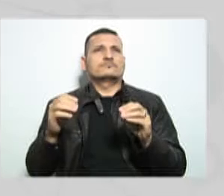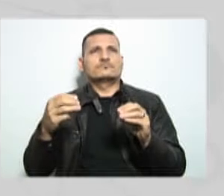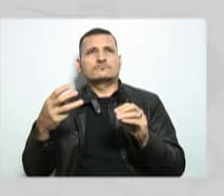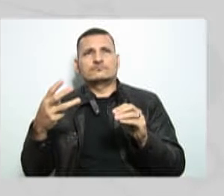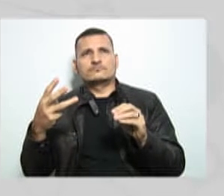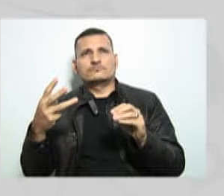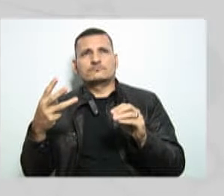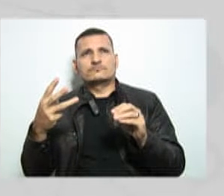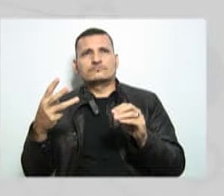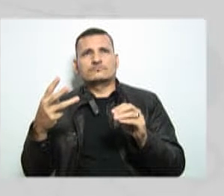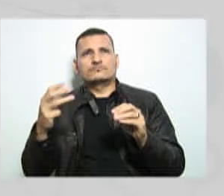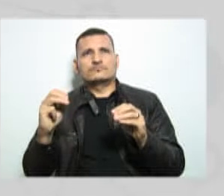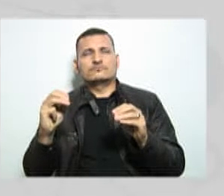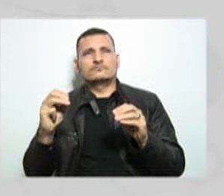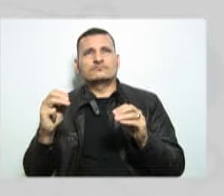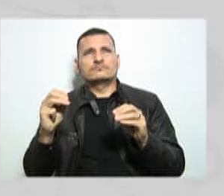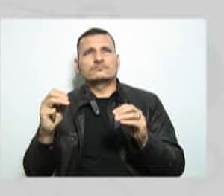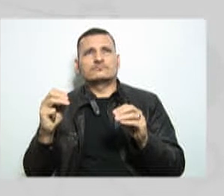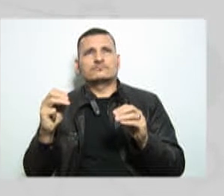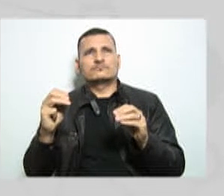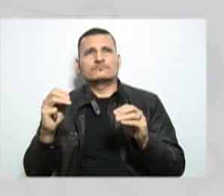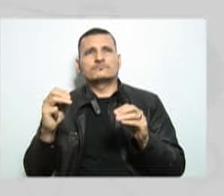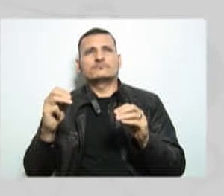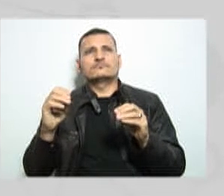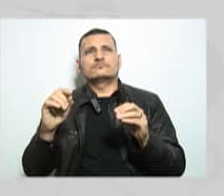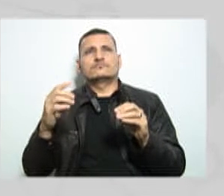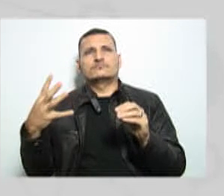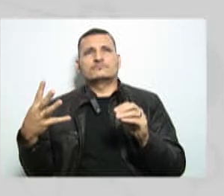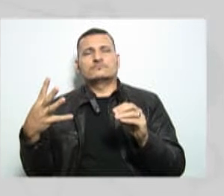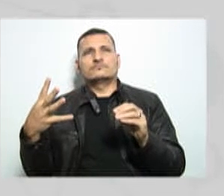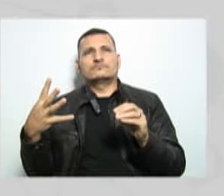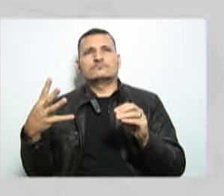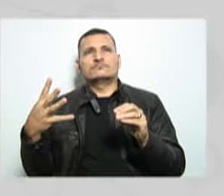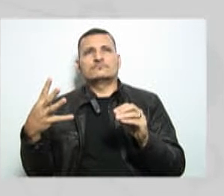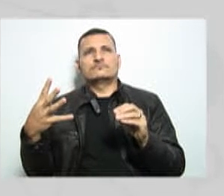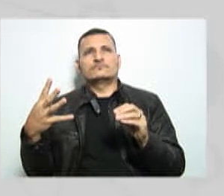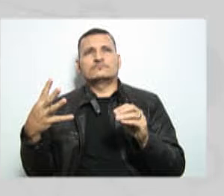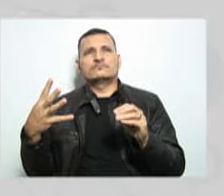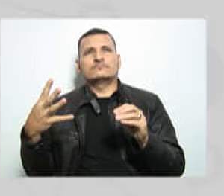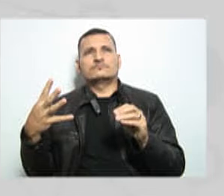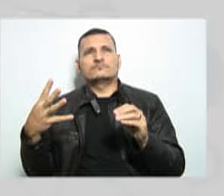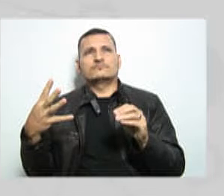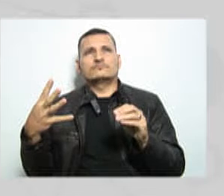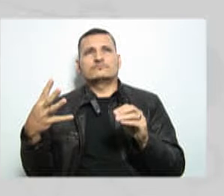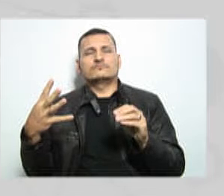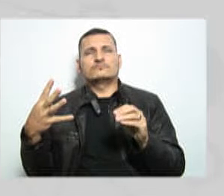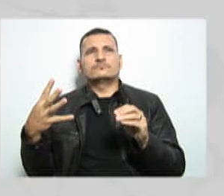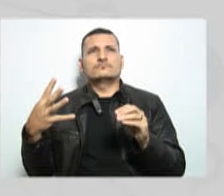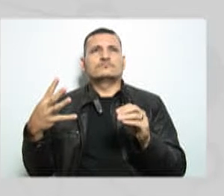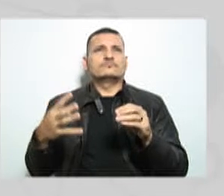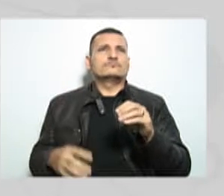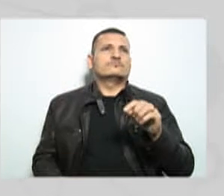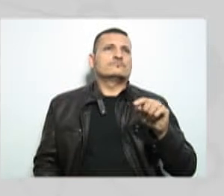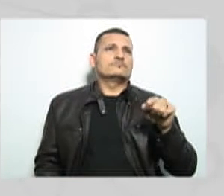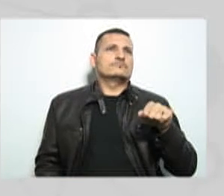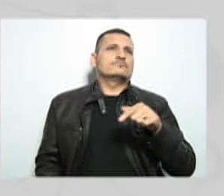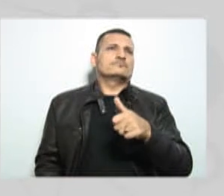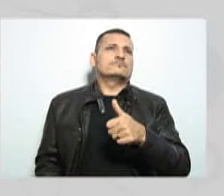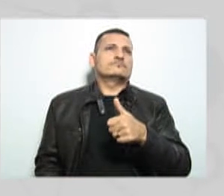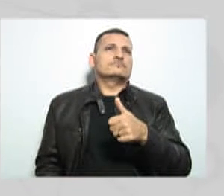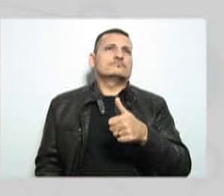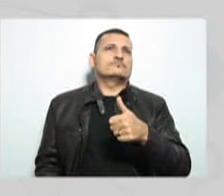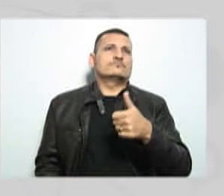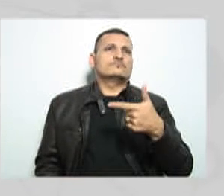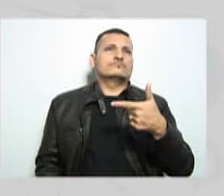30 a 4, tá bom? E aqui 120, perdão, a professora também erra,